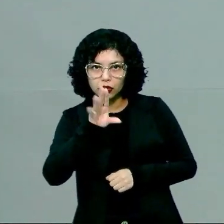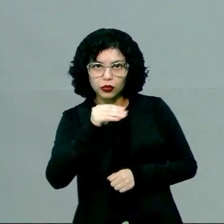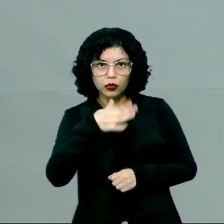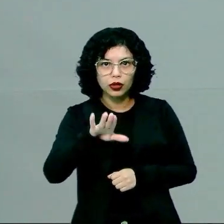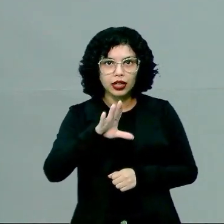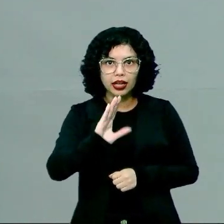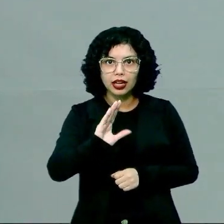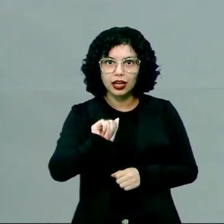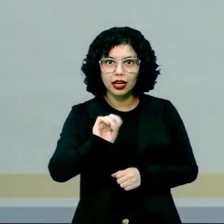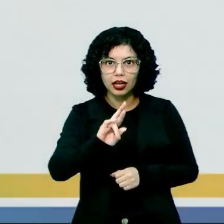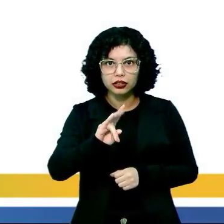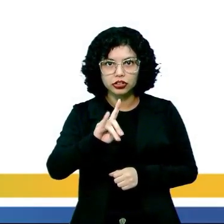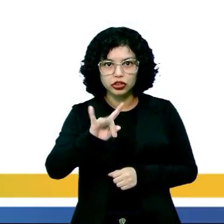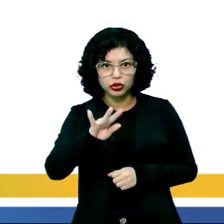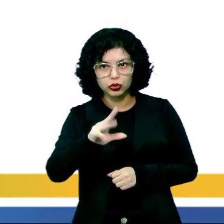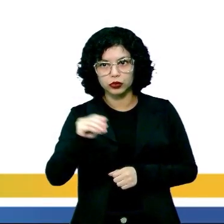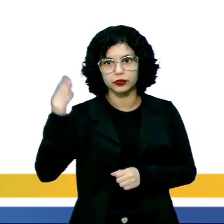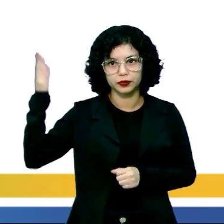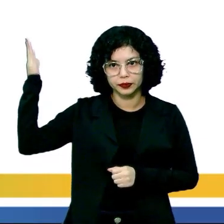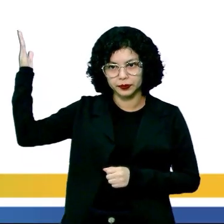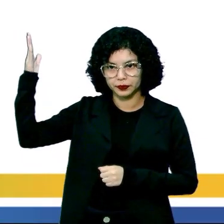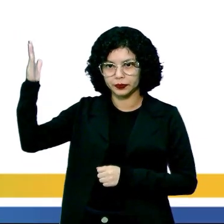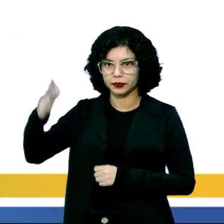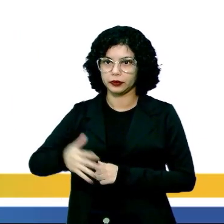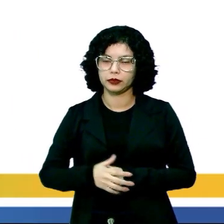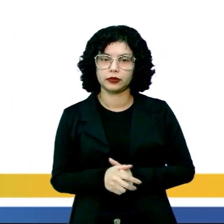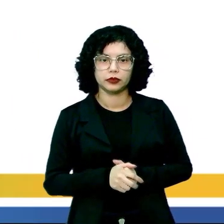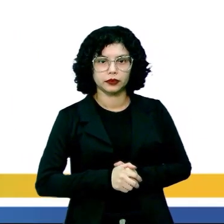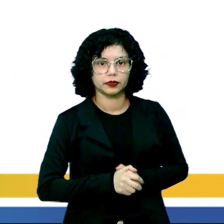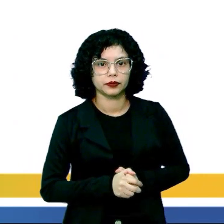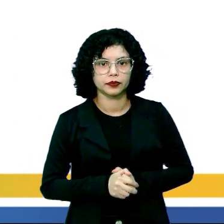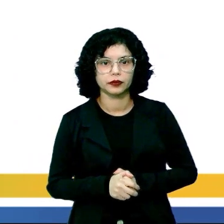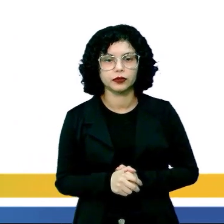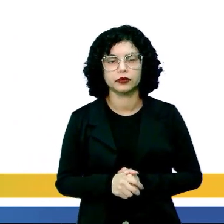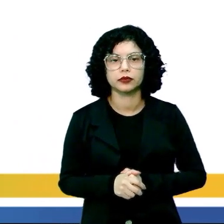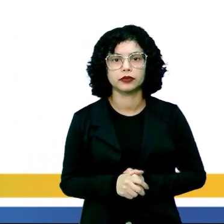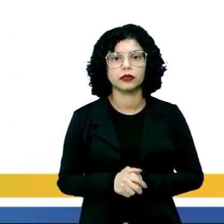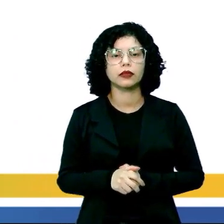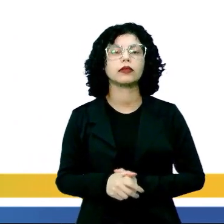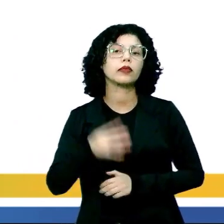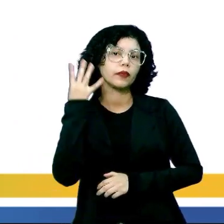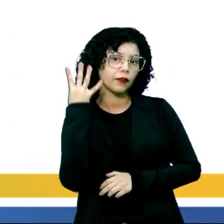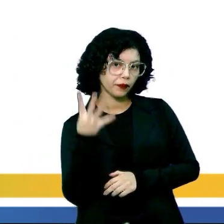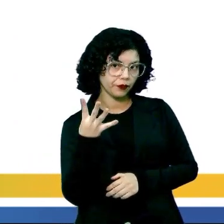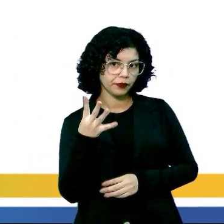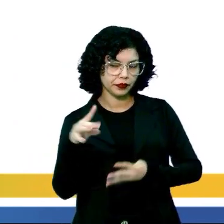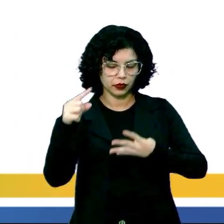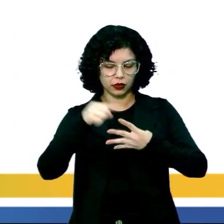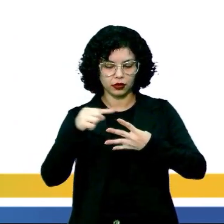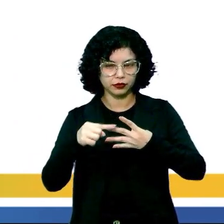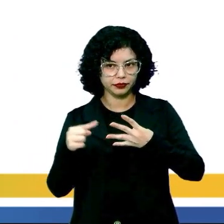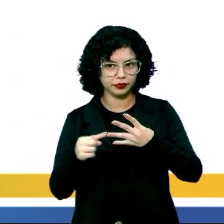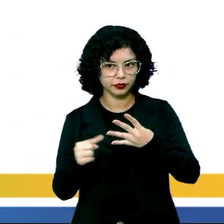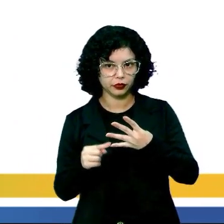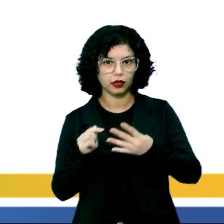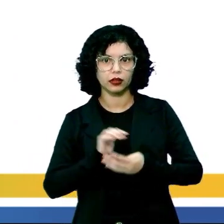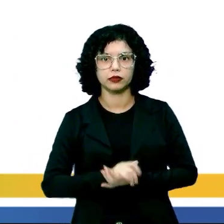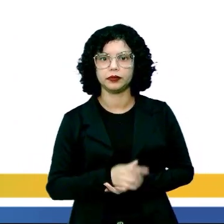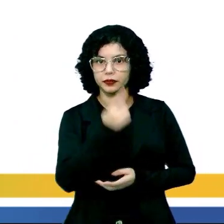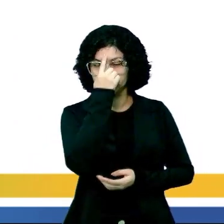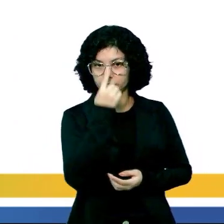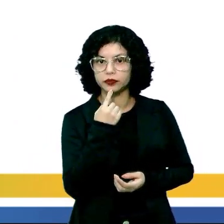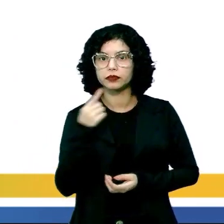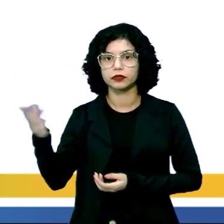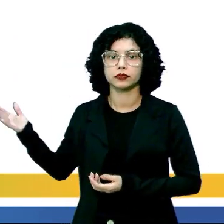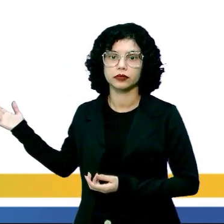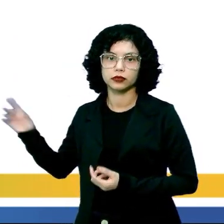tá? Ele é aí que vai fazer essas pulsações. O coração, ele tem 4 cavidades. Presta atenção na imagem